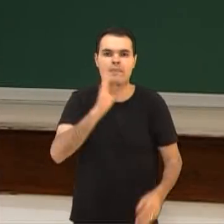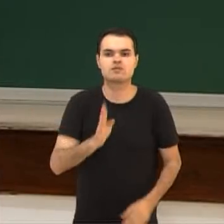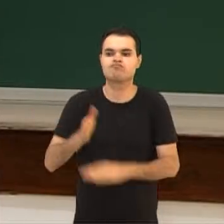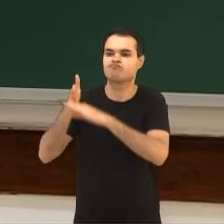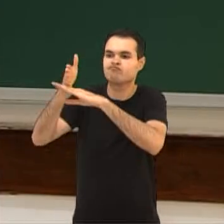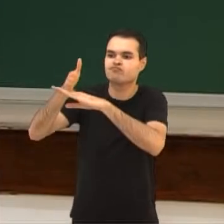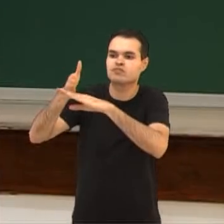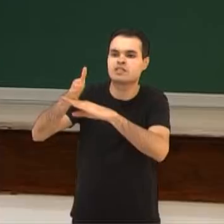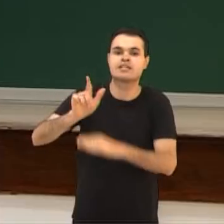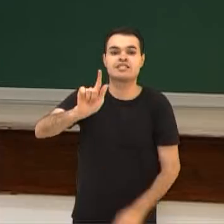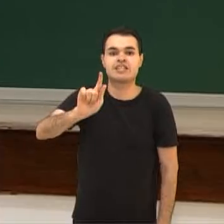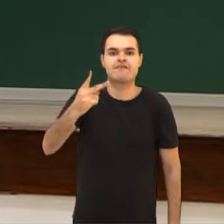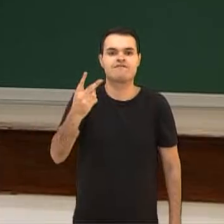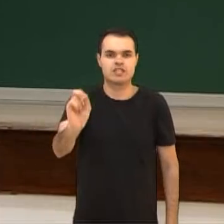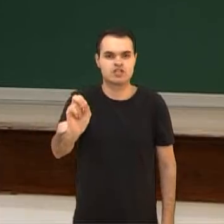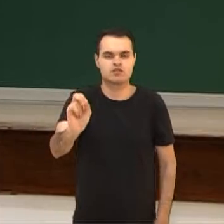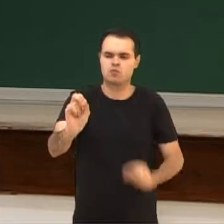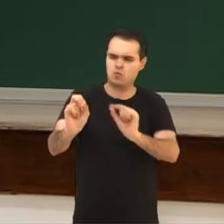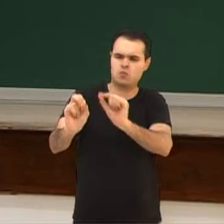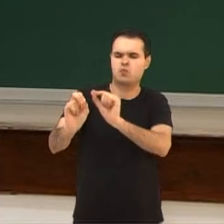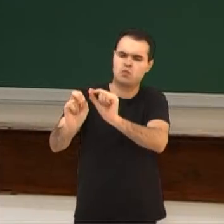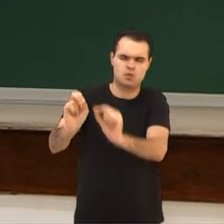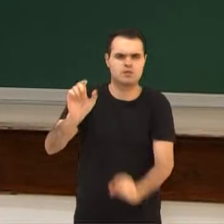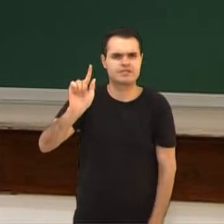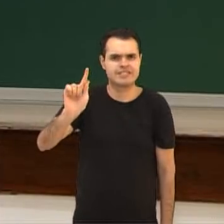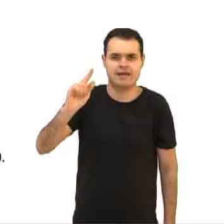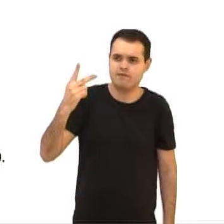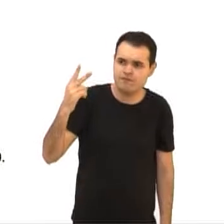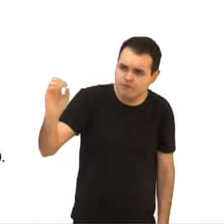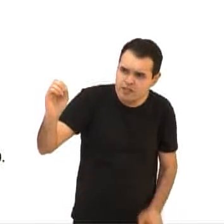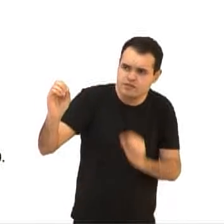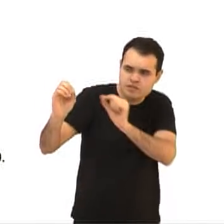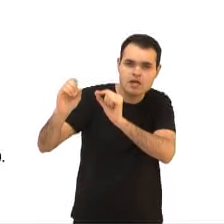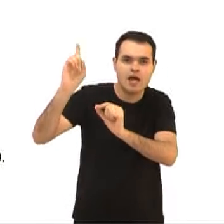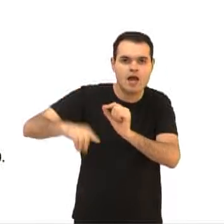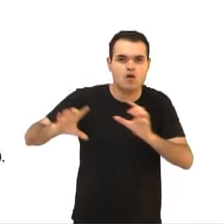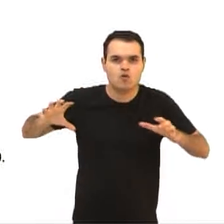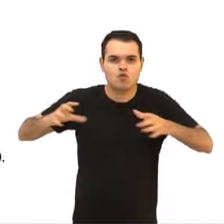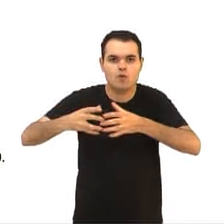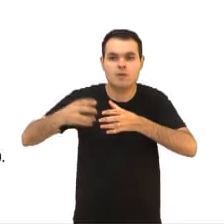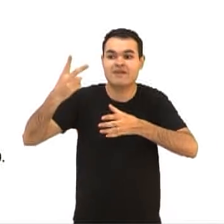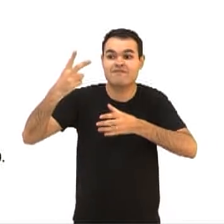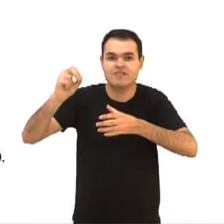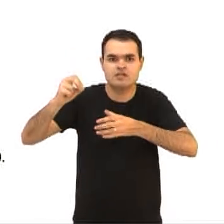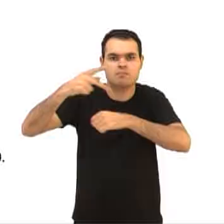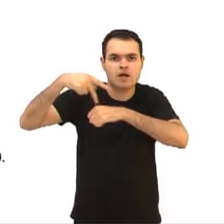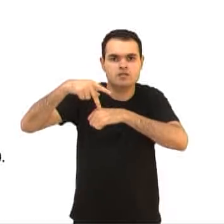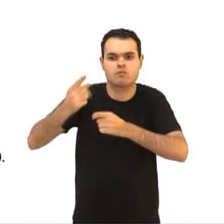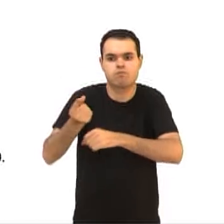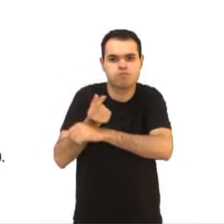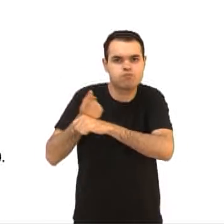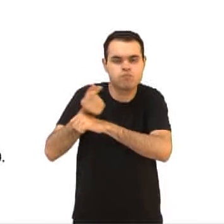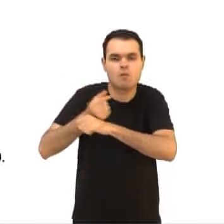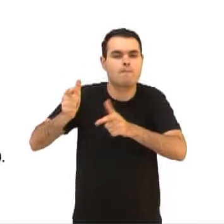no G20. O que é G20? Grupo das 20 maiores economias do mundo. Na